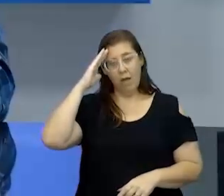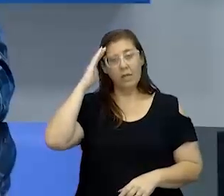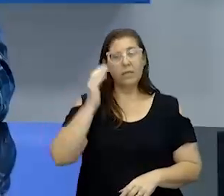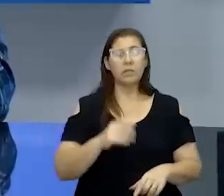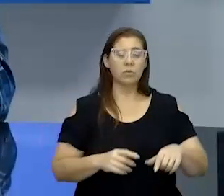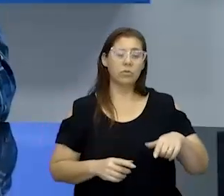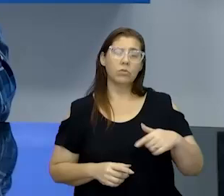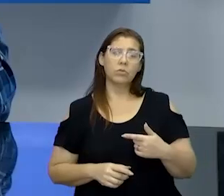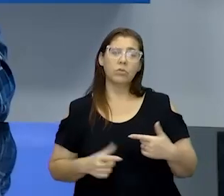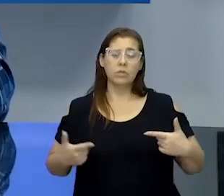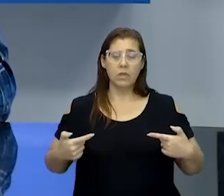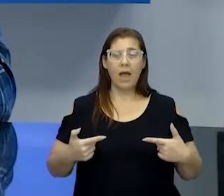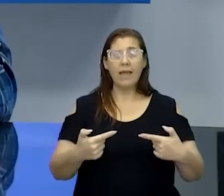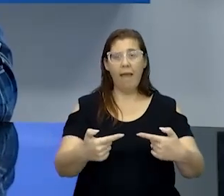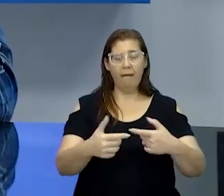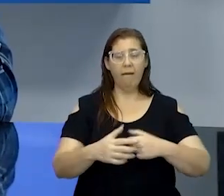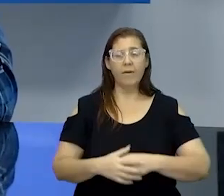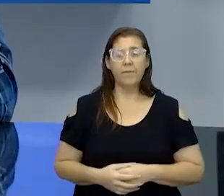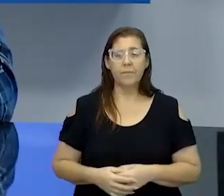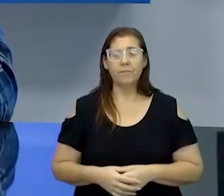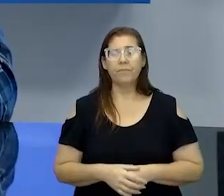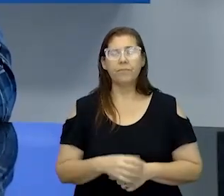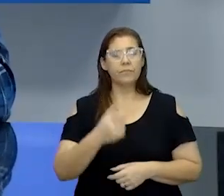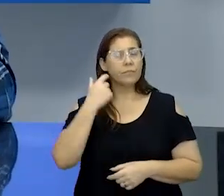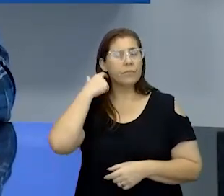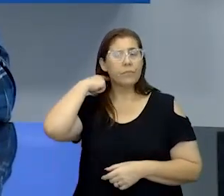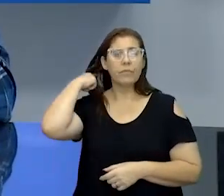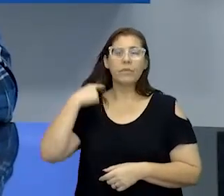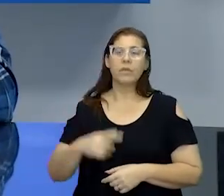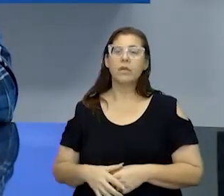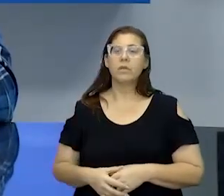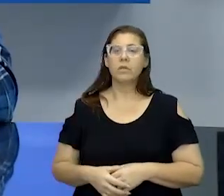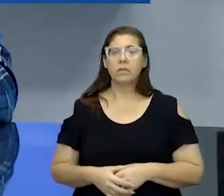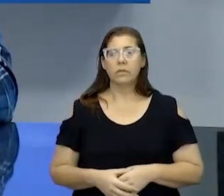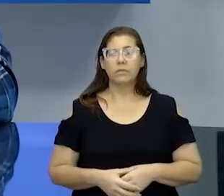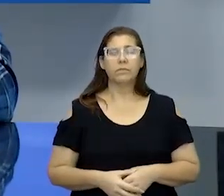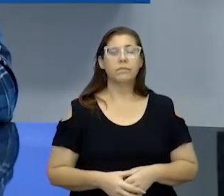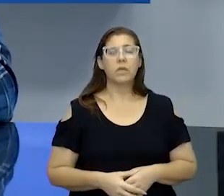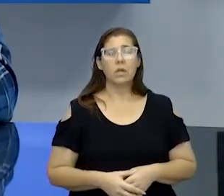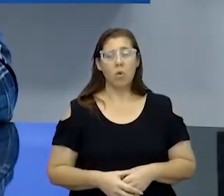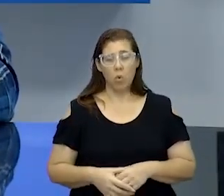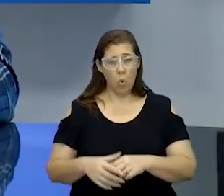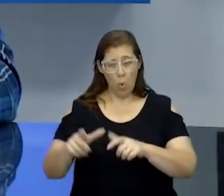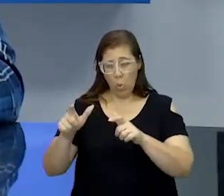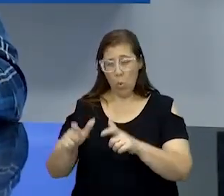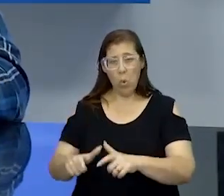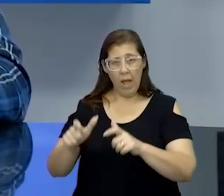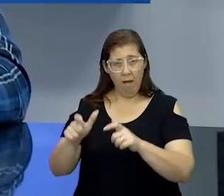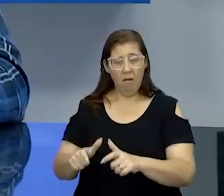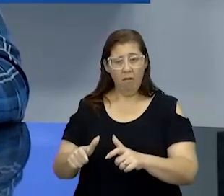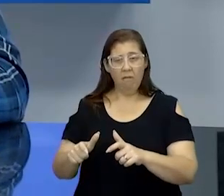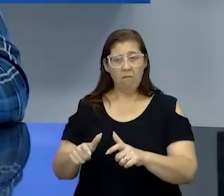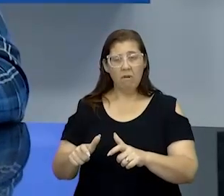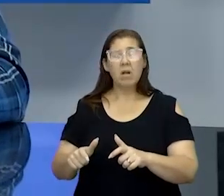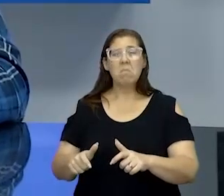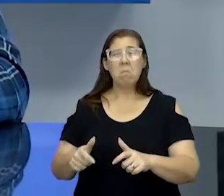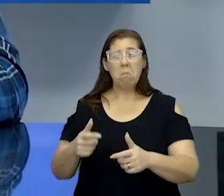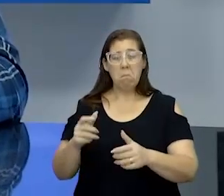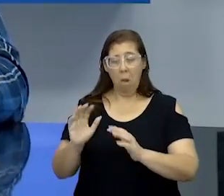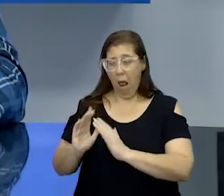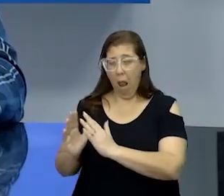viu, né, um pouquinho da história do cortiço Cabeça de Porco, que ficava lá no centro do Rio de Janeiro e que ele foi demolido para